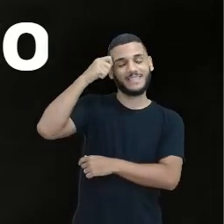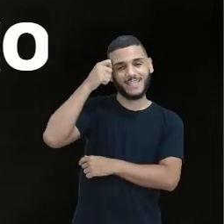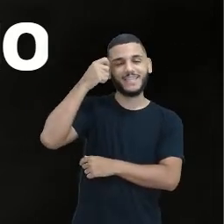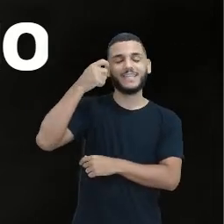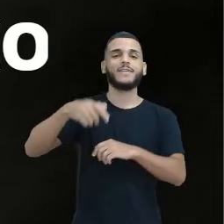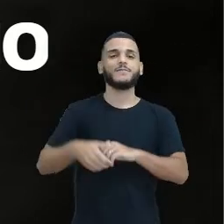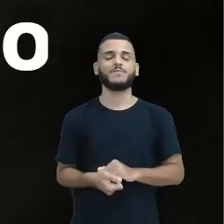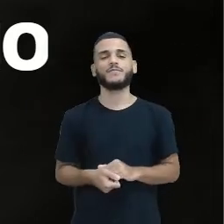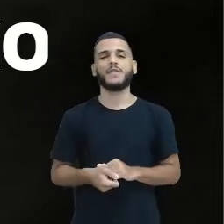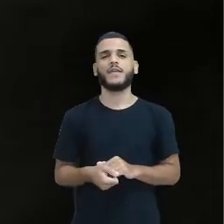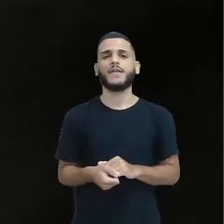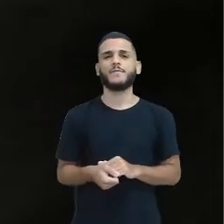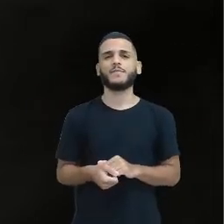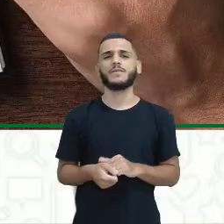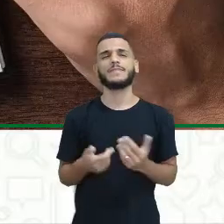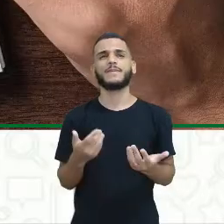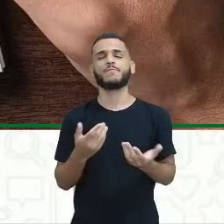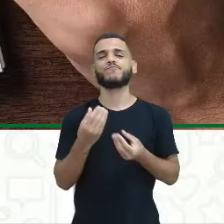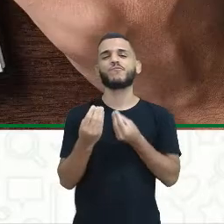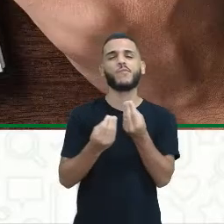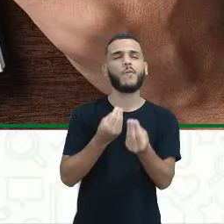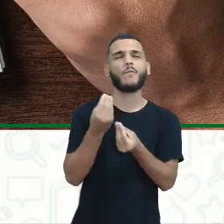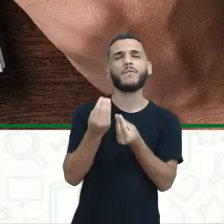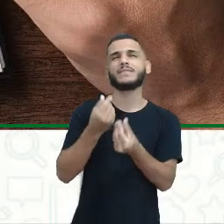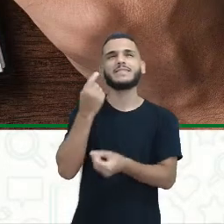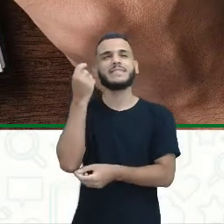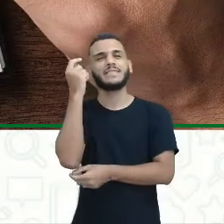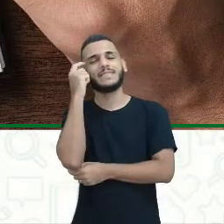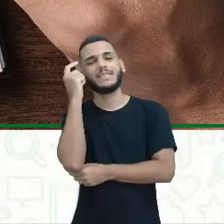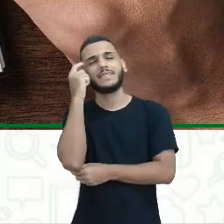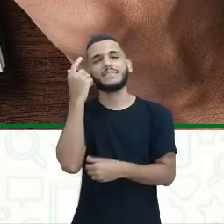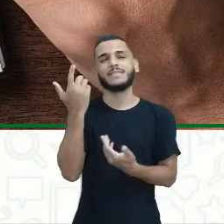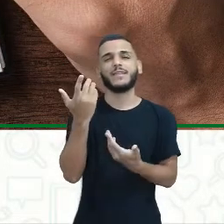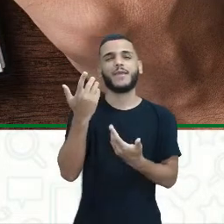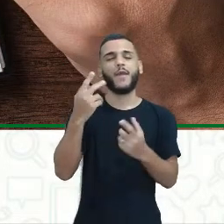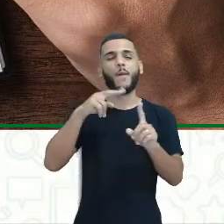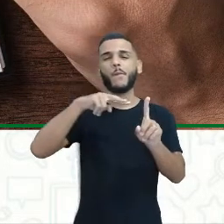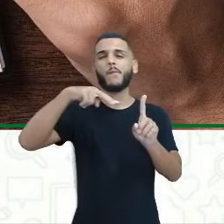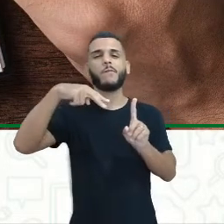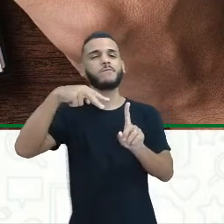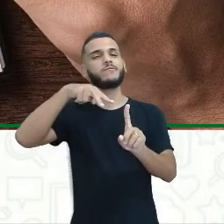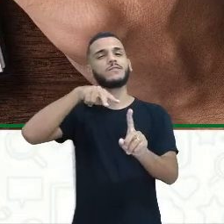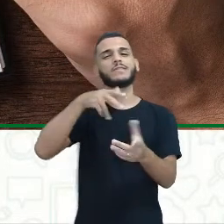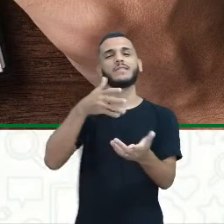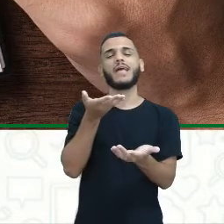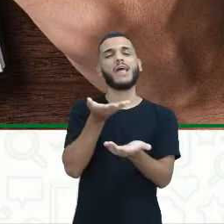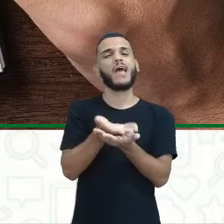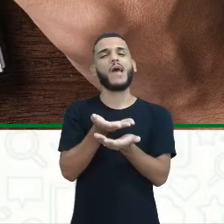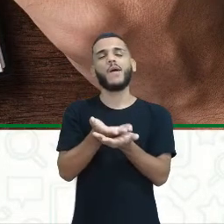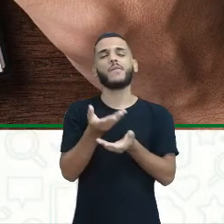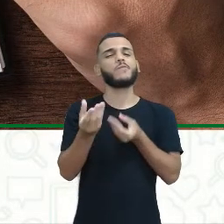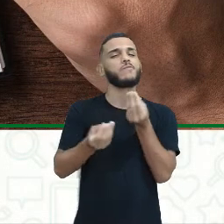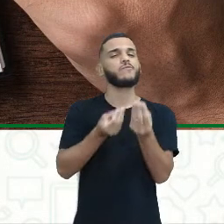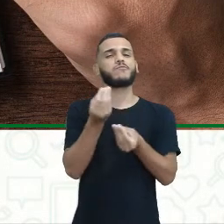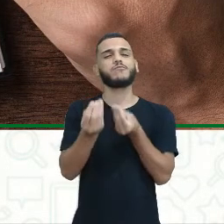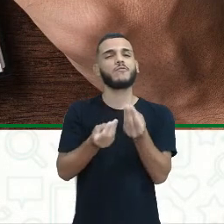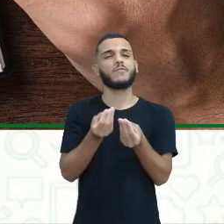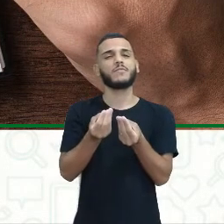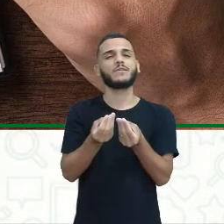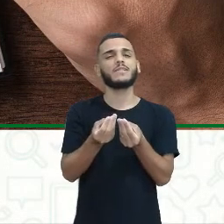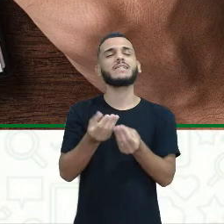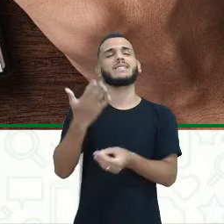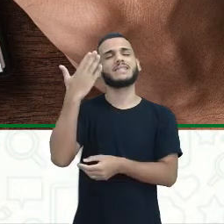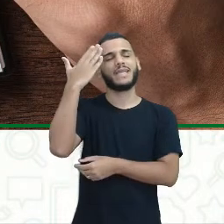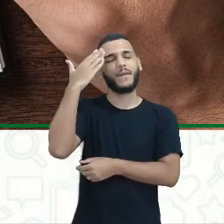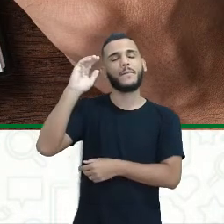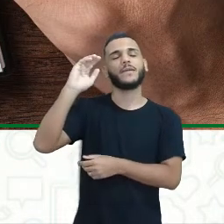e nós vamos tentar entender a perspectiva das nossas aulas vai ser conhecer um pouco da história da África,